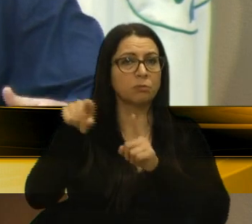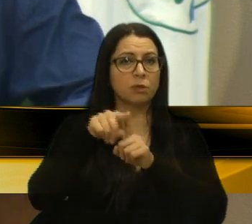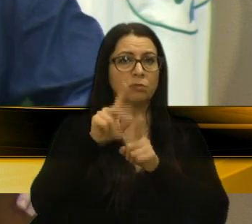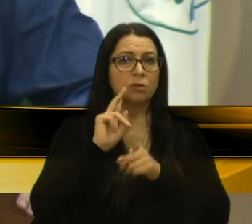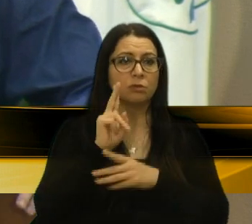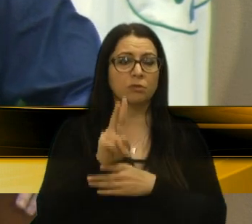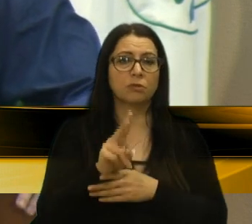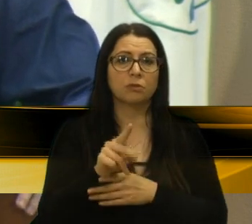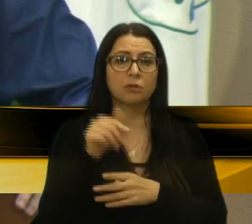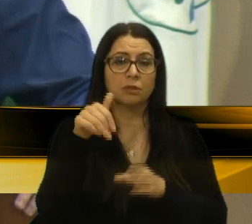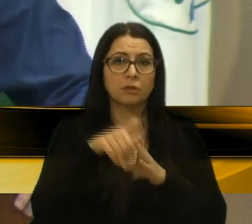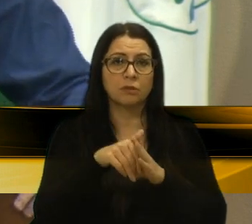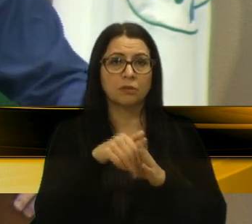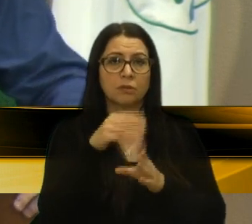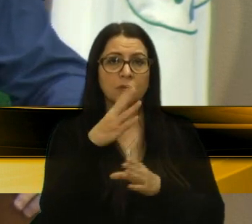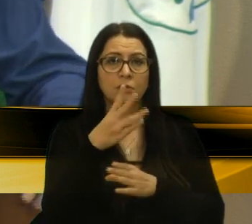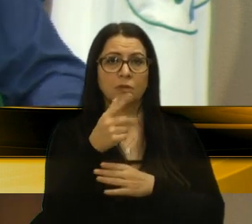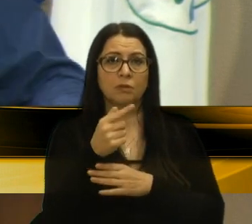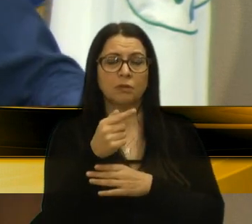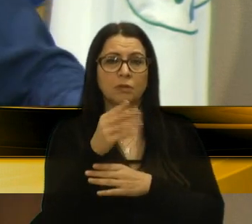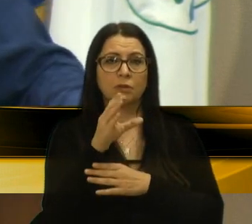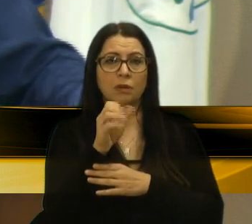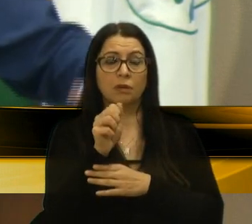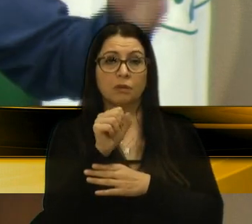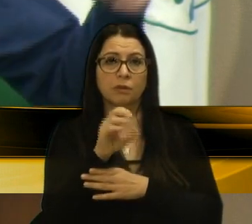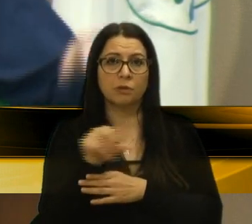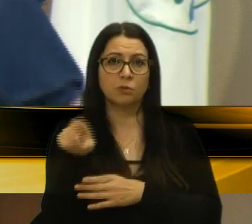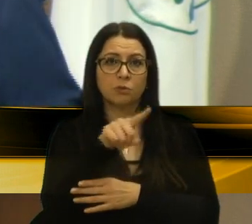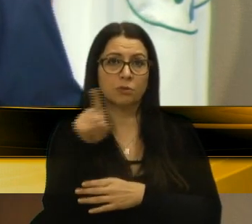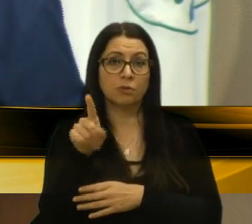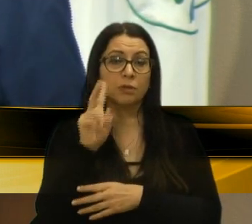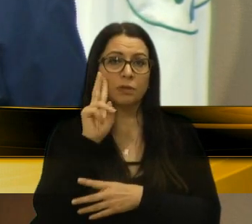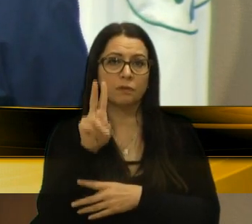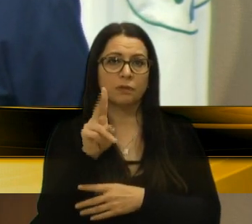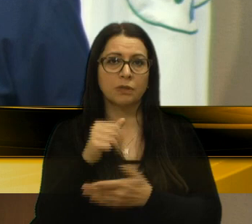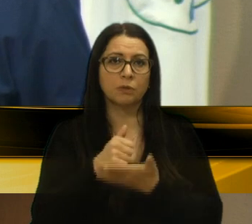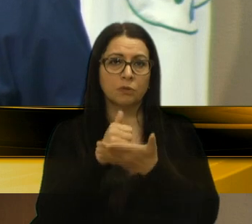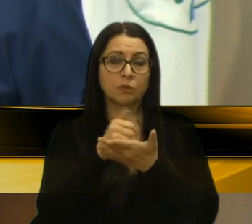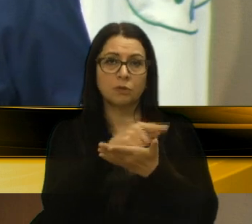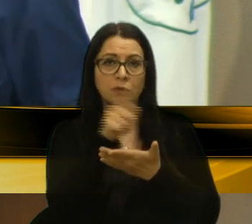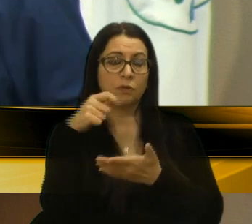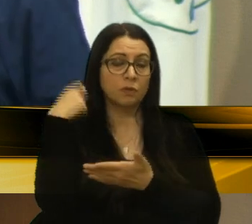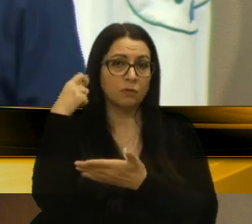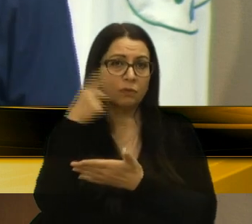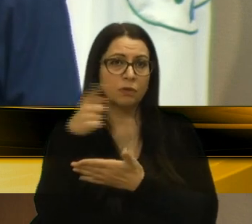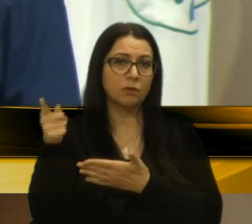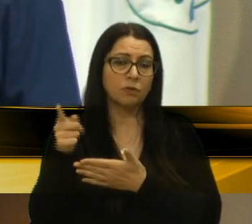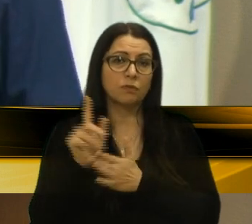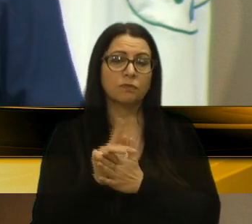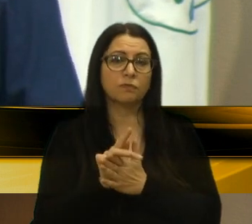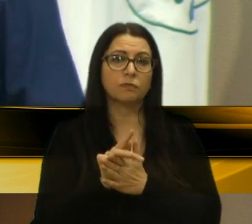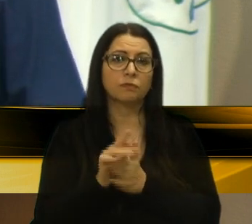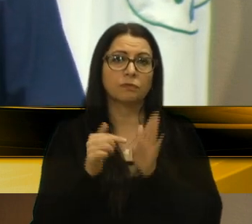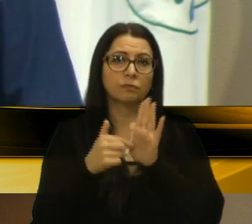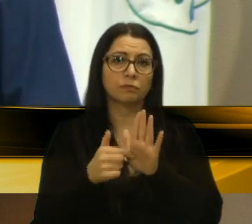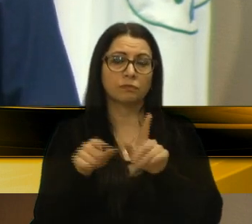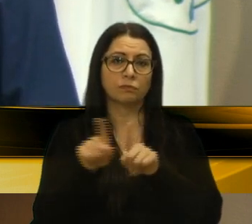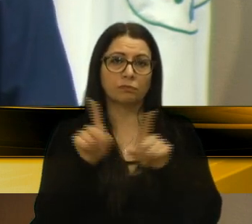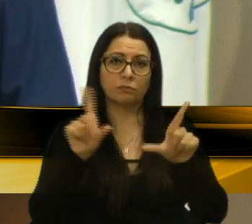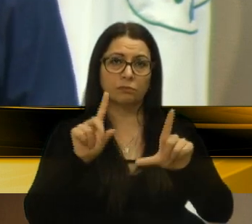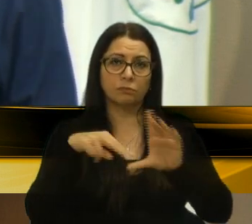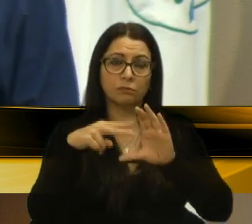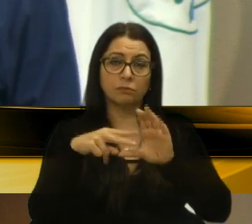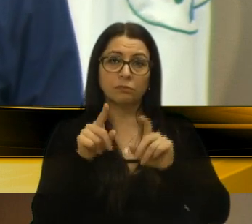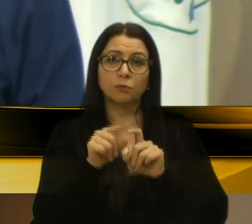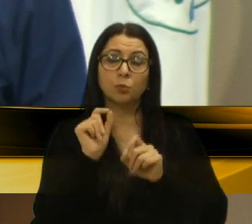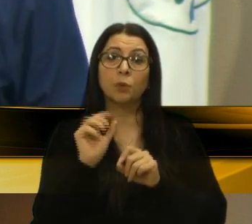esse está dentro dos 47 casos. Gostaria então agora que a nossa assessoria passasse esse vídeo e que passe também na TV Câmara do